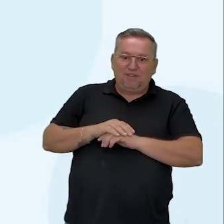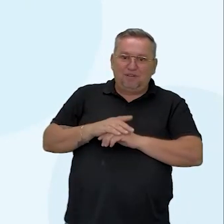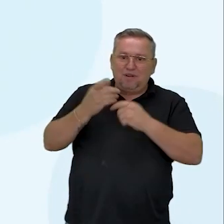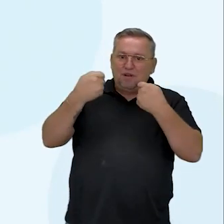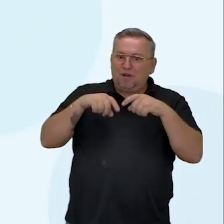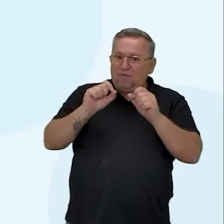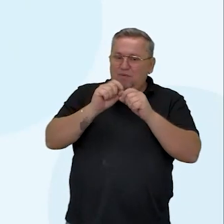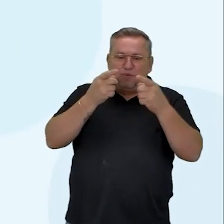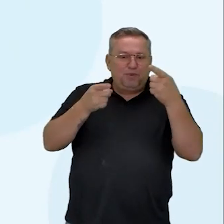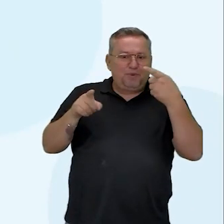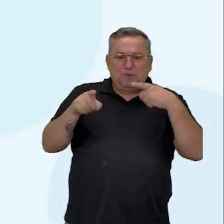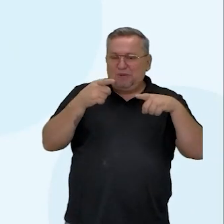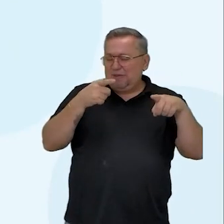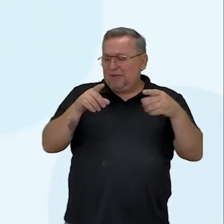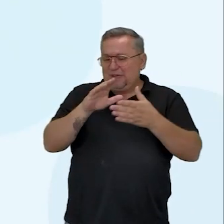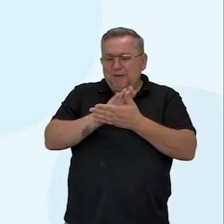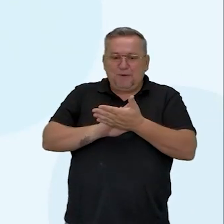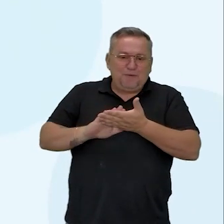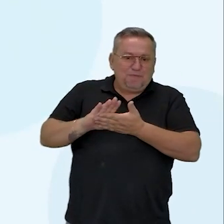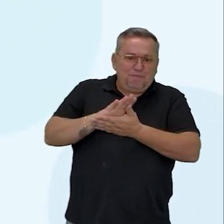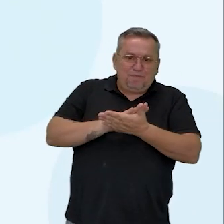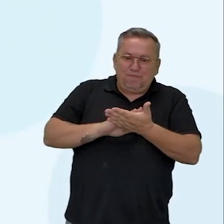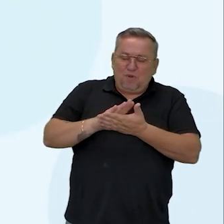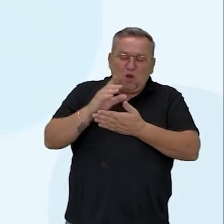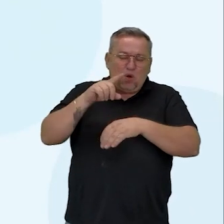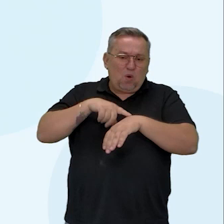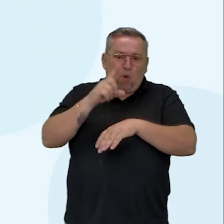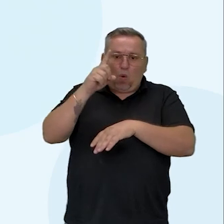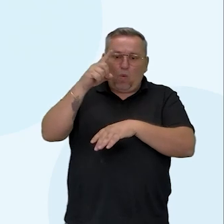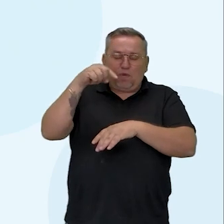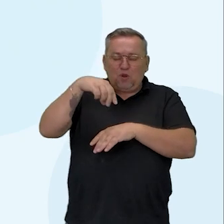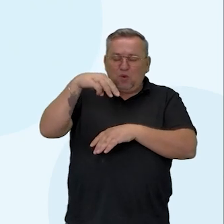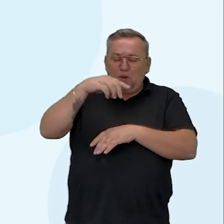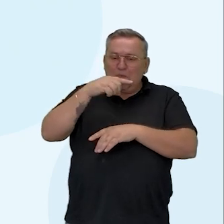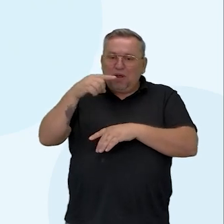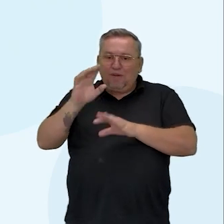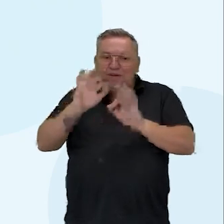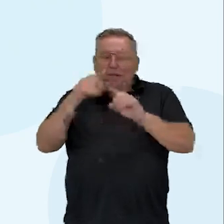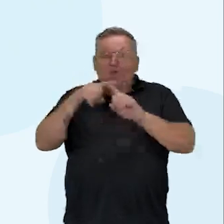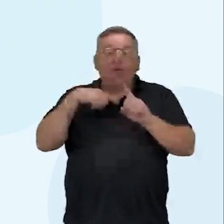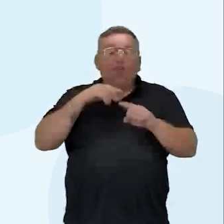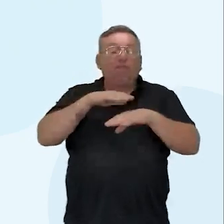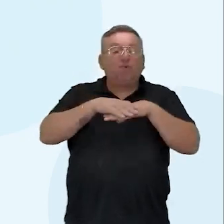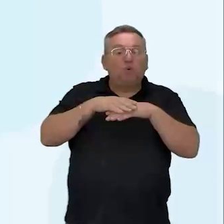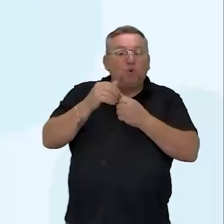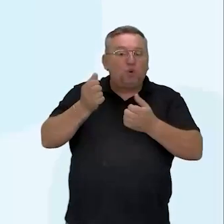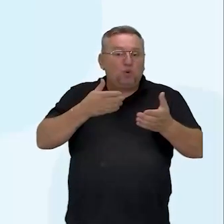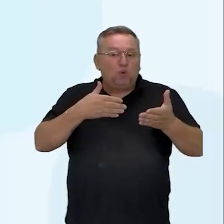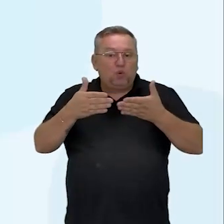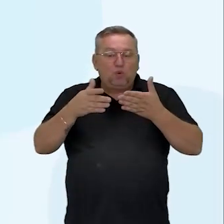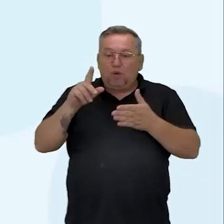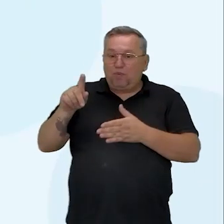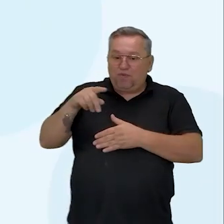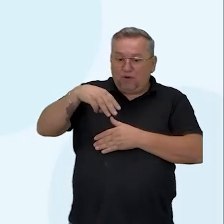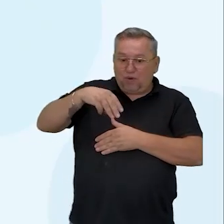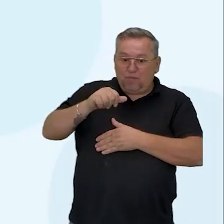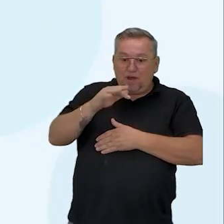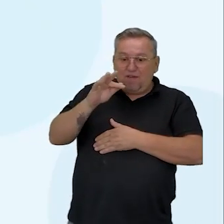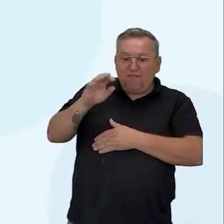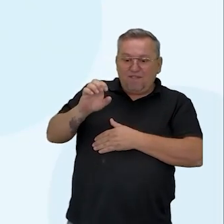colocar musiquinha, não precisa dar o tempo de 1 minuto e meio, porque eu já vou trocar uma ideia com a professora